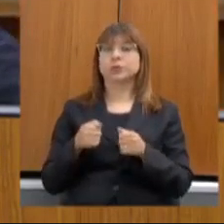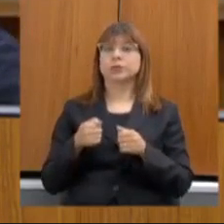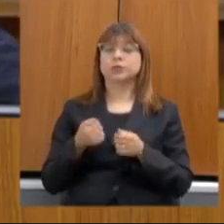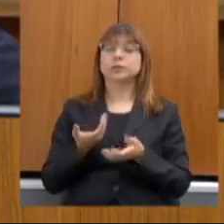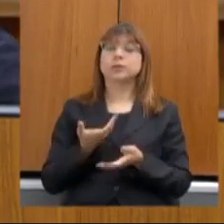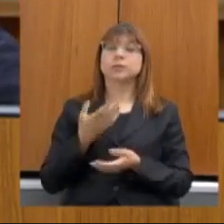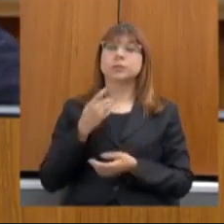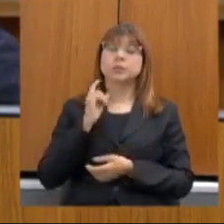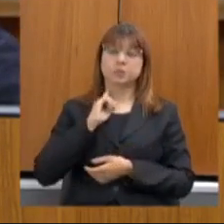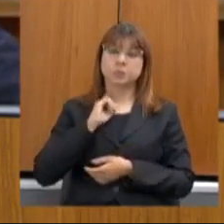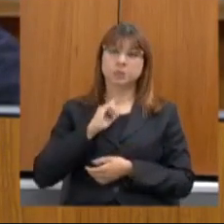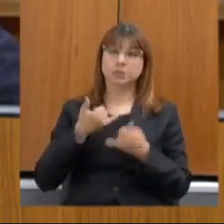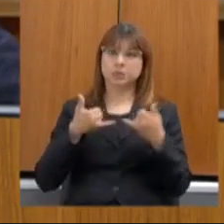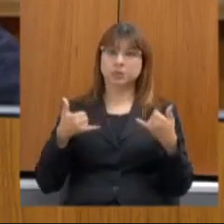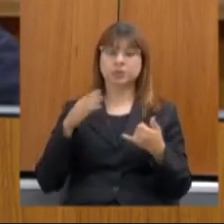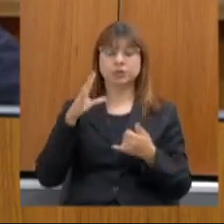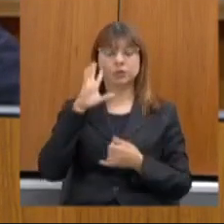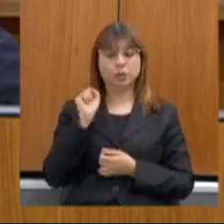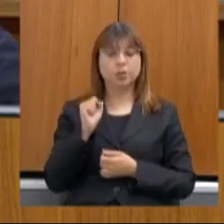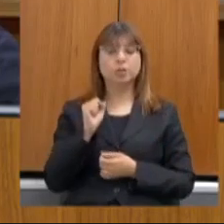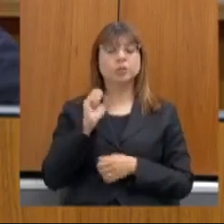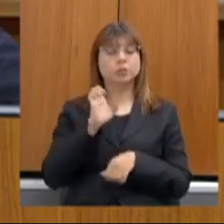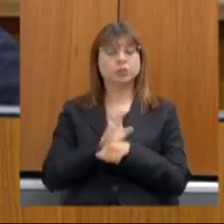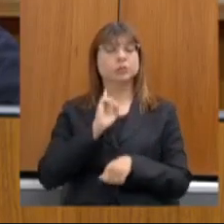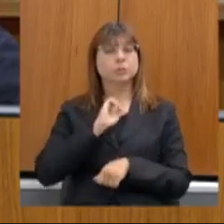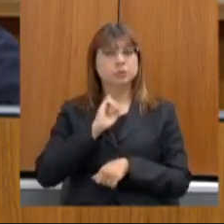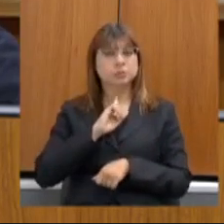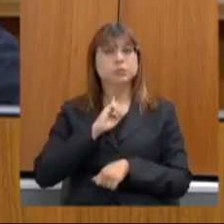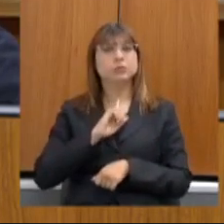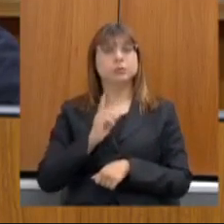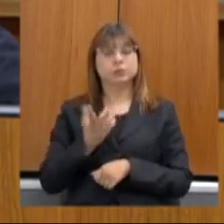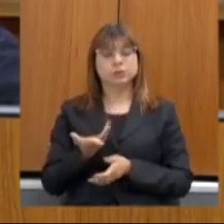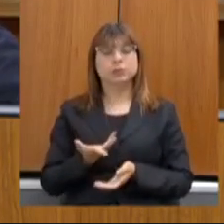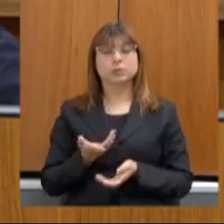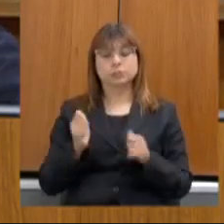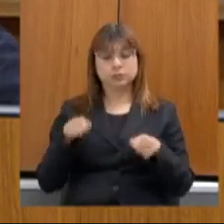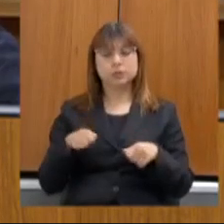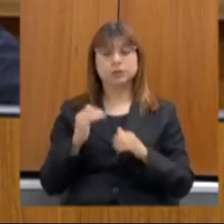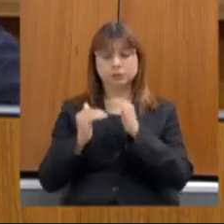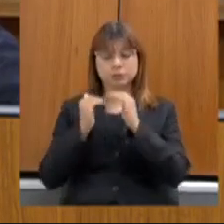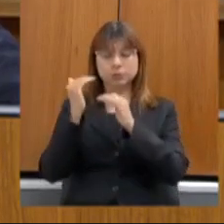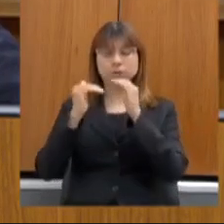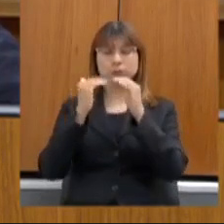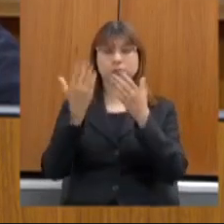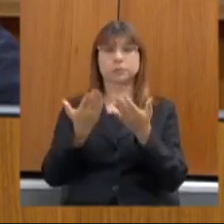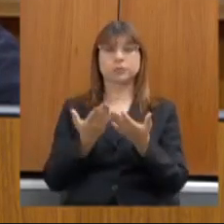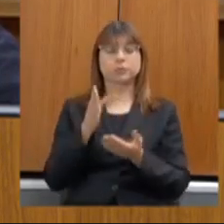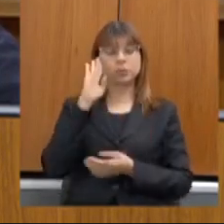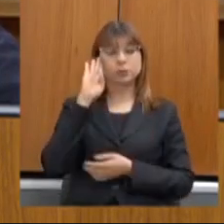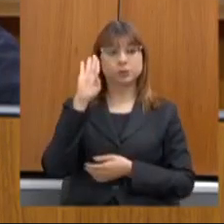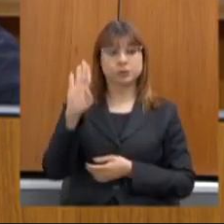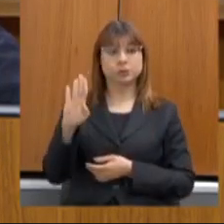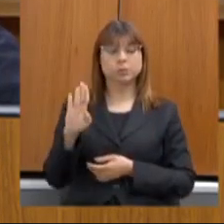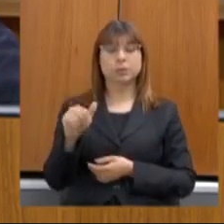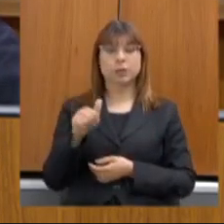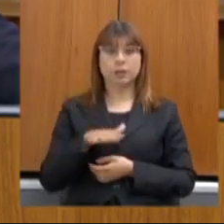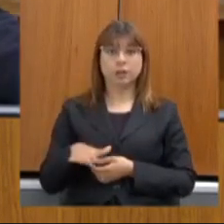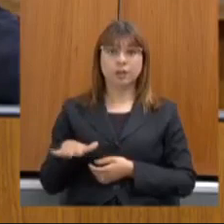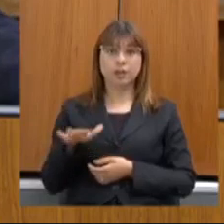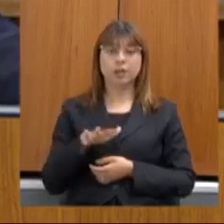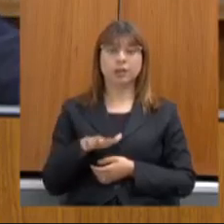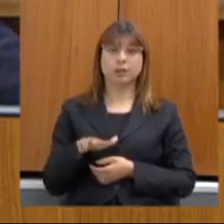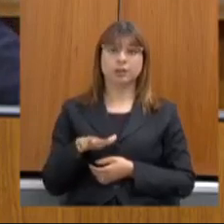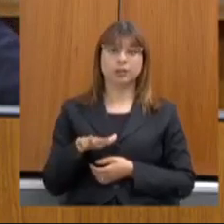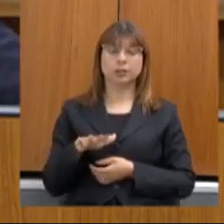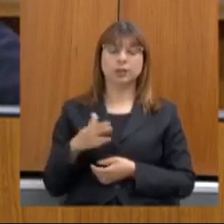eu acho que o Estado Minas Gerais tem grande oportunidade de crescimento principalmente nessa área